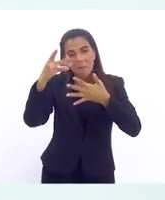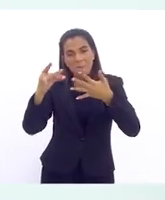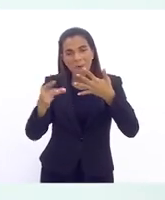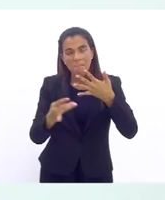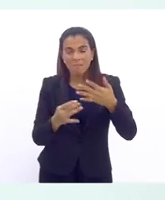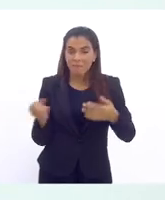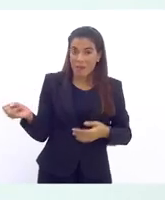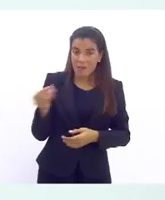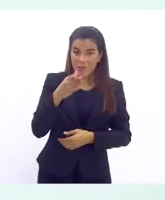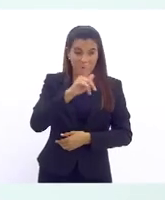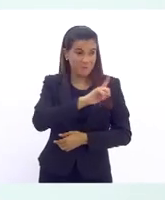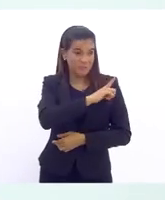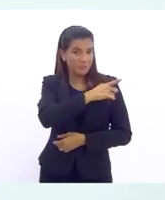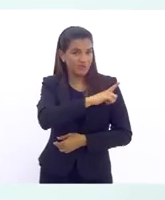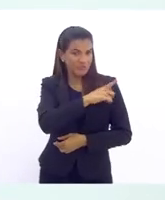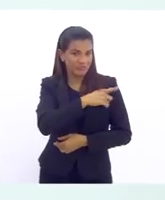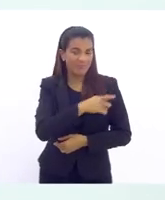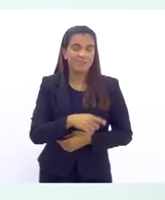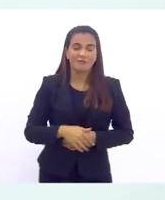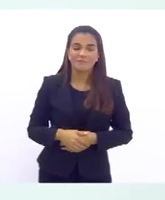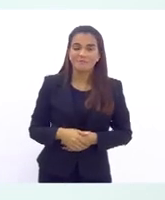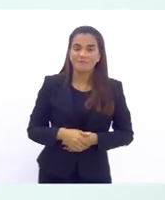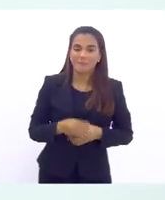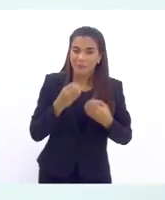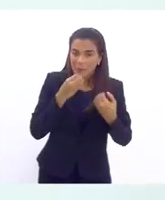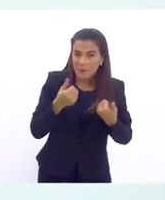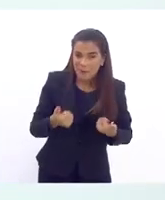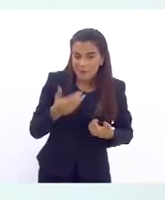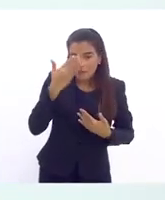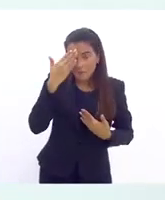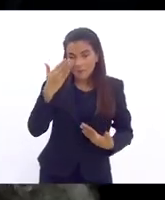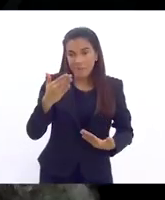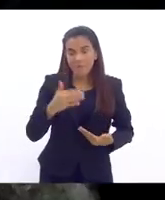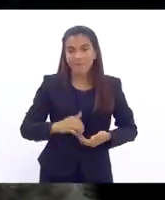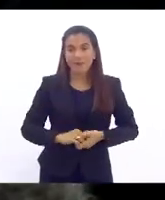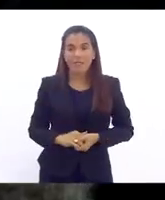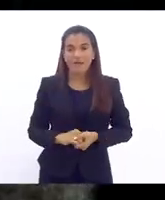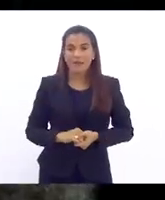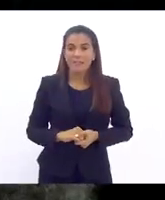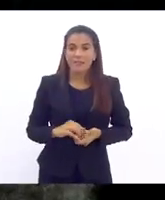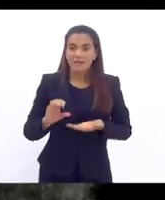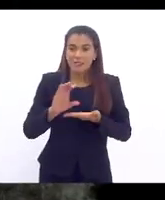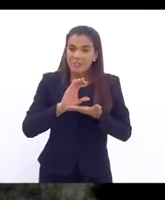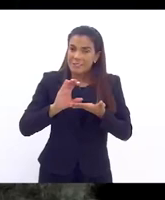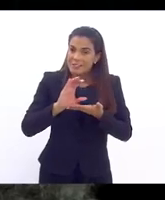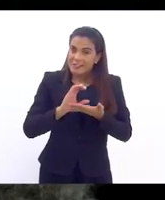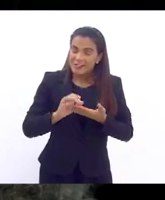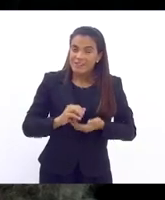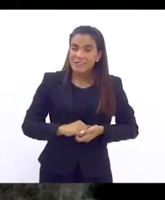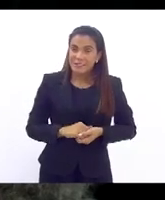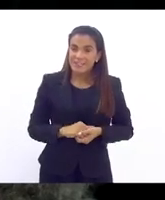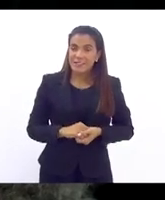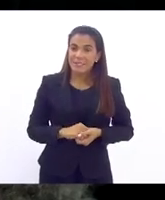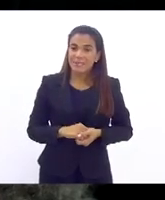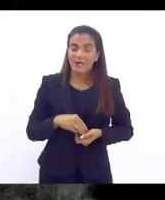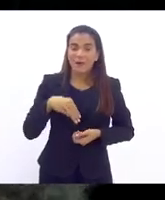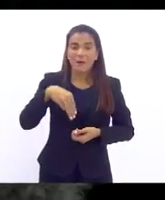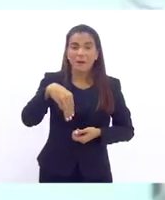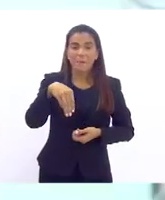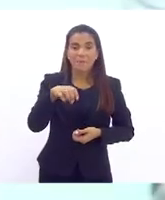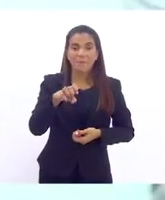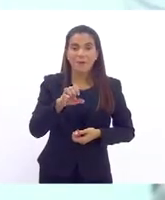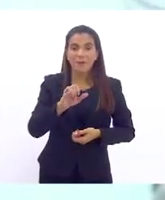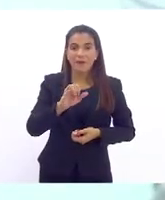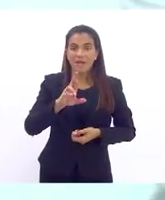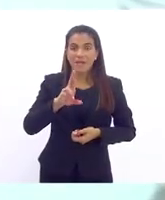pela Nova gestão e governança do fundo tá bom obrigada Obrigado conselheira Meire secretário